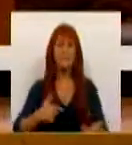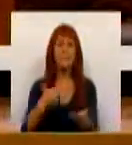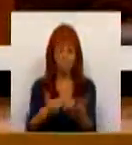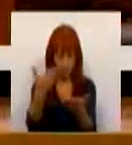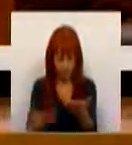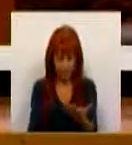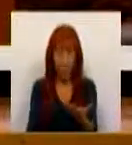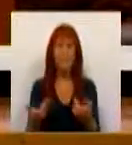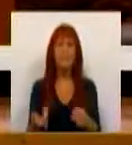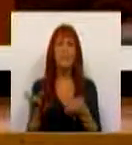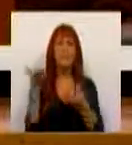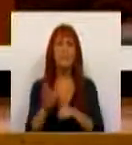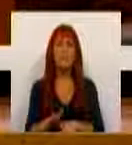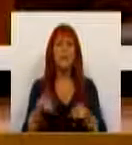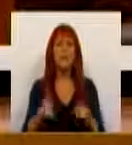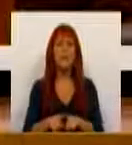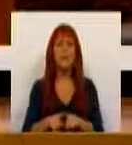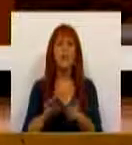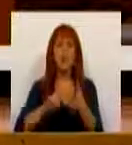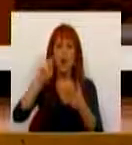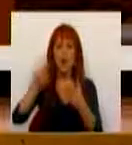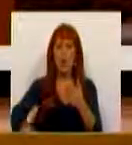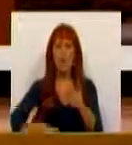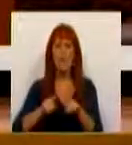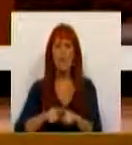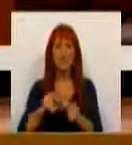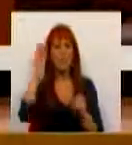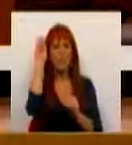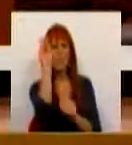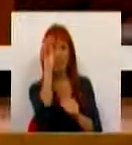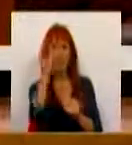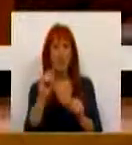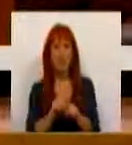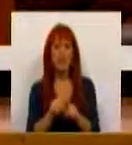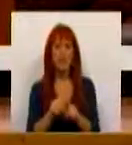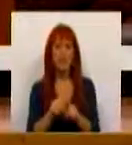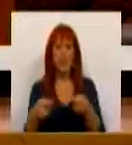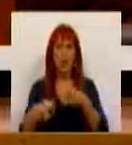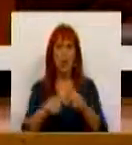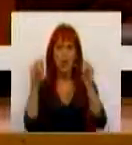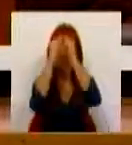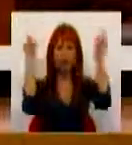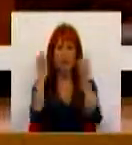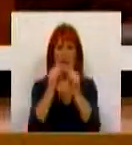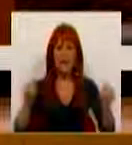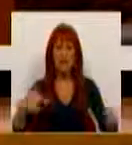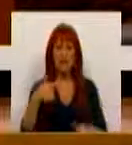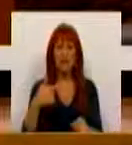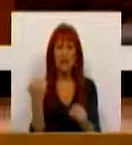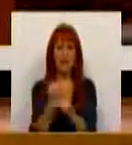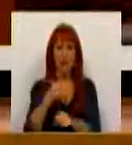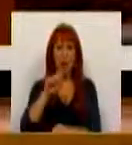presente, nomeadamente, nas convenções e recomendações da Organização Internacional do